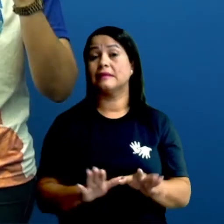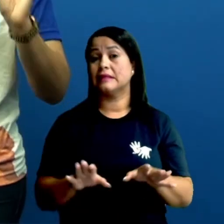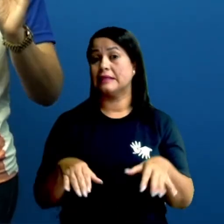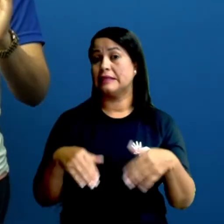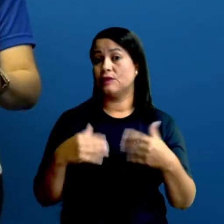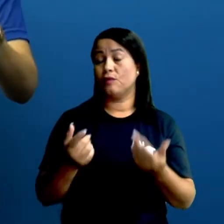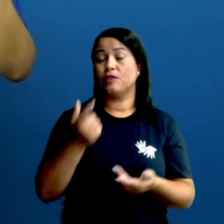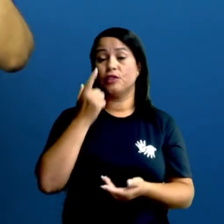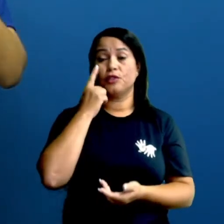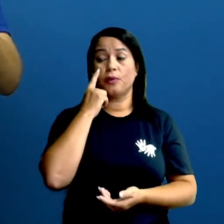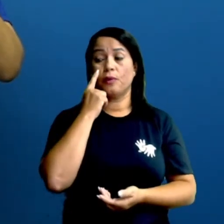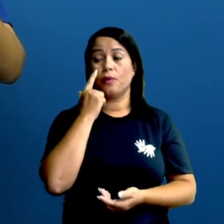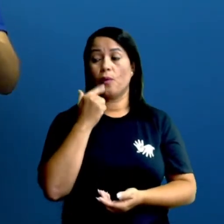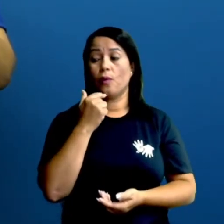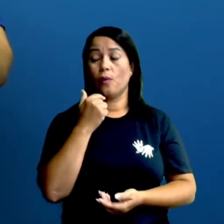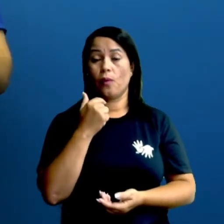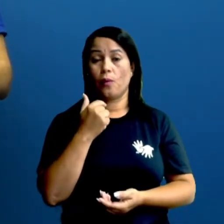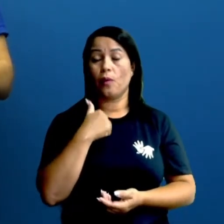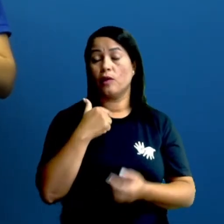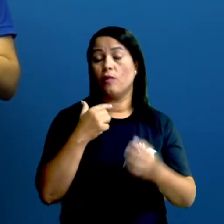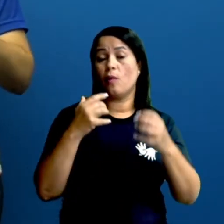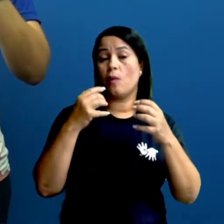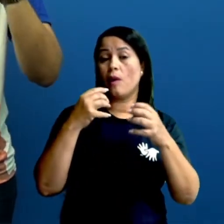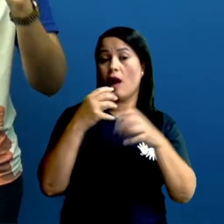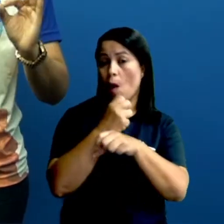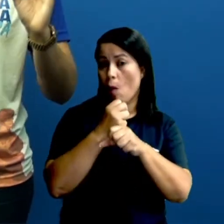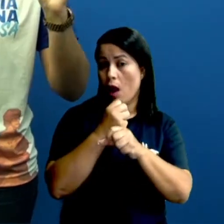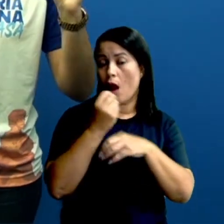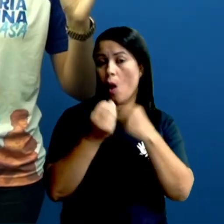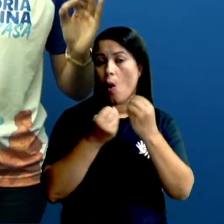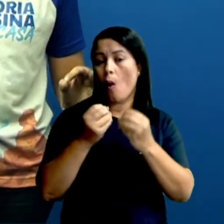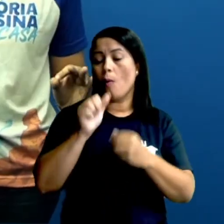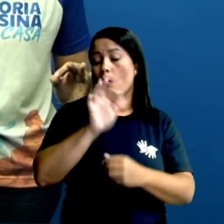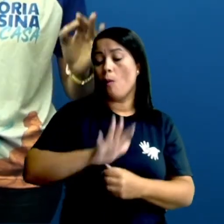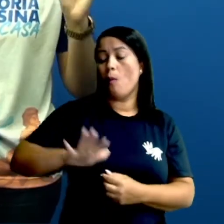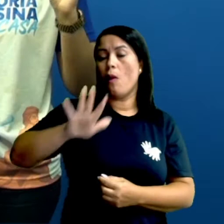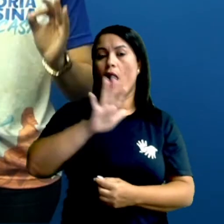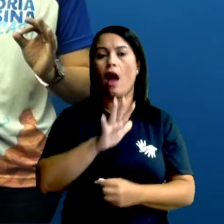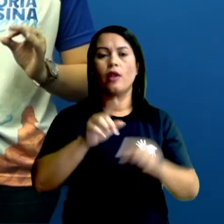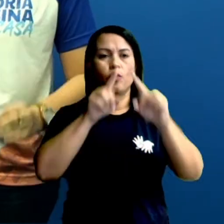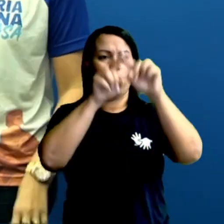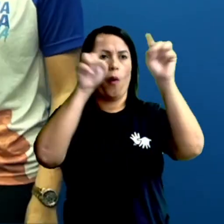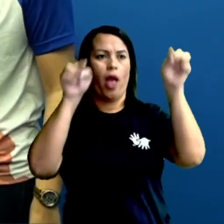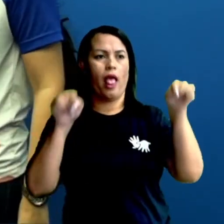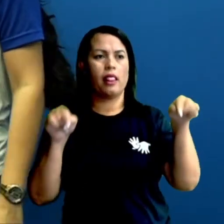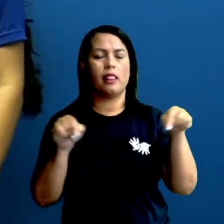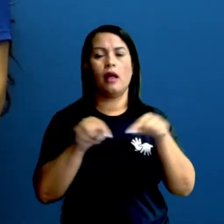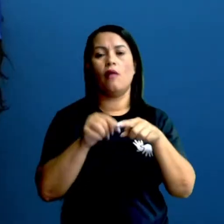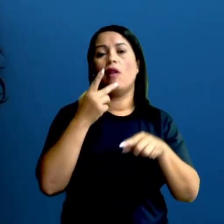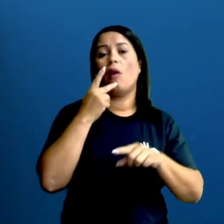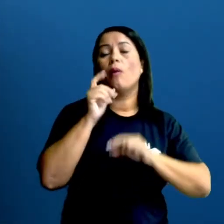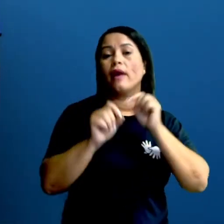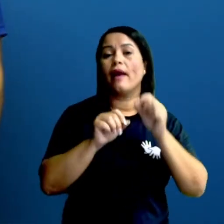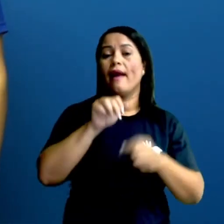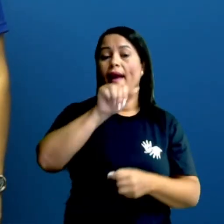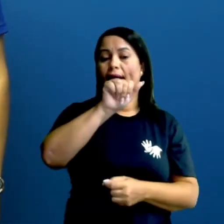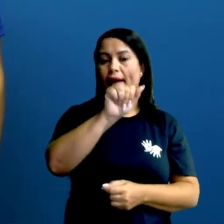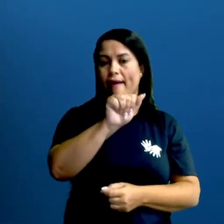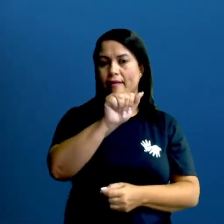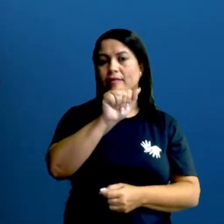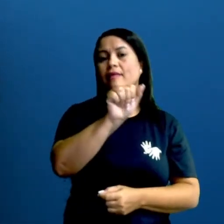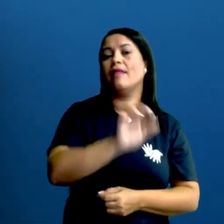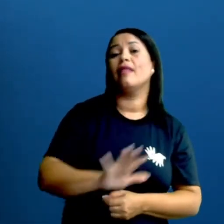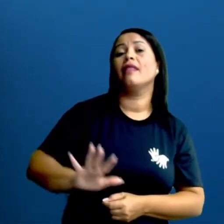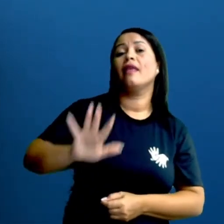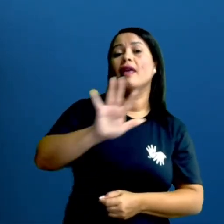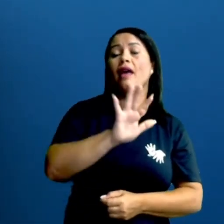Então, pessoal, veja só. Quando eu vou calcular a área do meu retângulo, eu vou dizer o seguinte, ó. A de